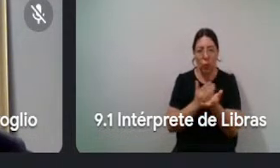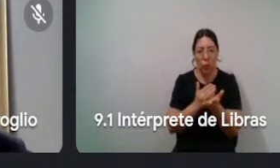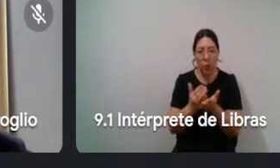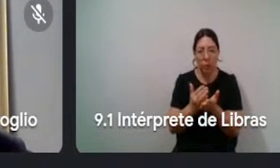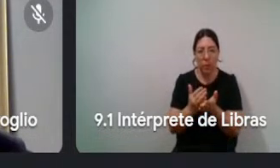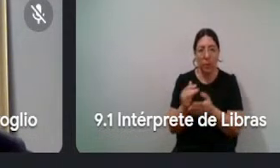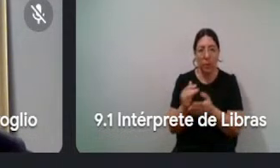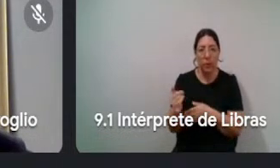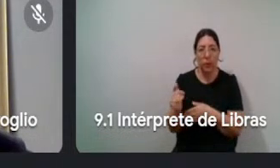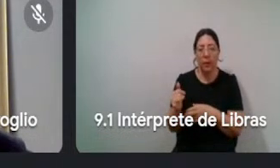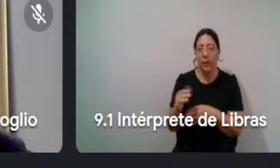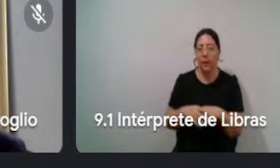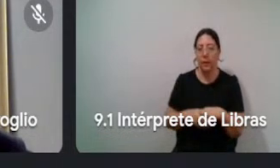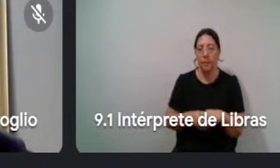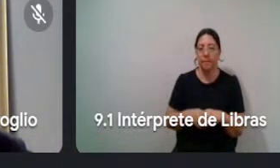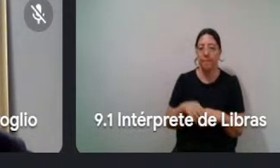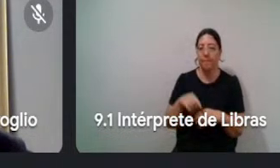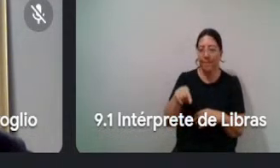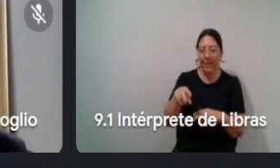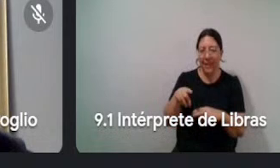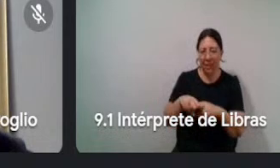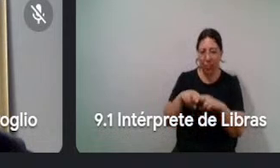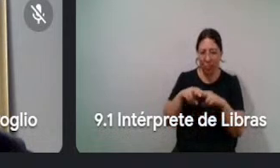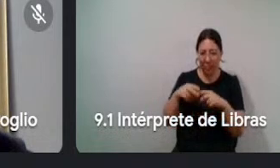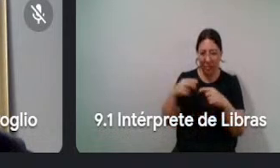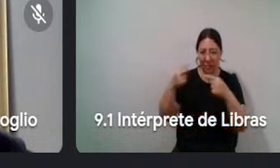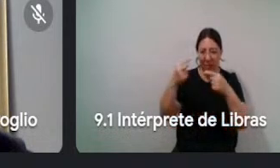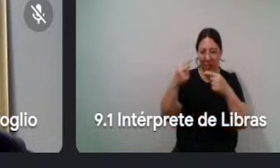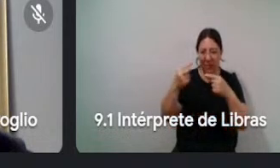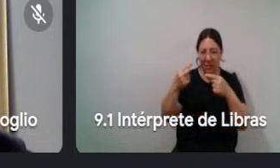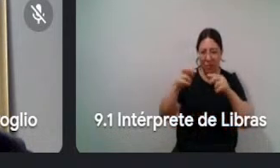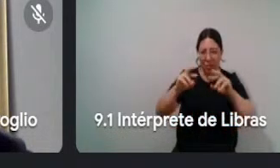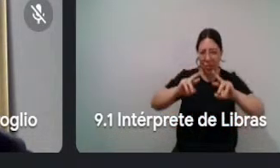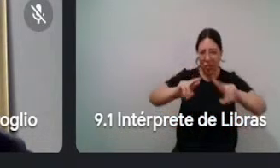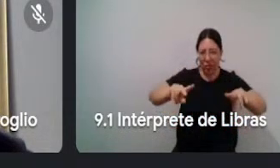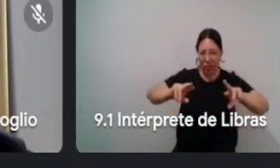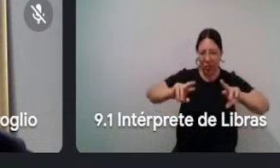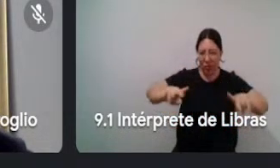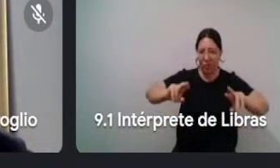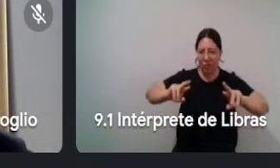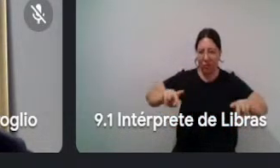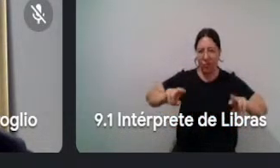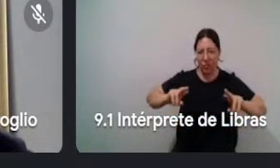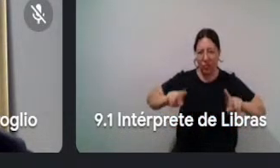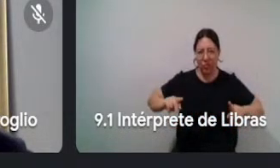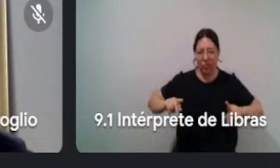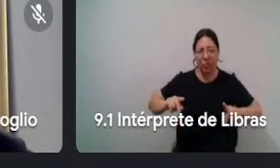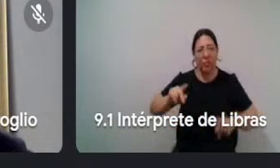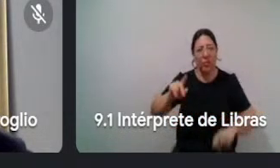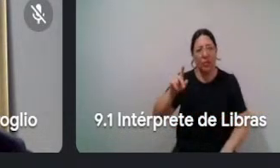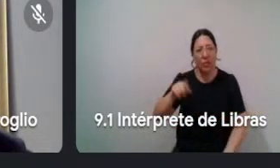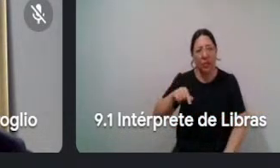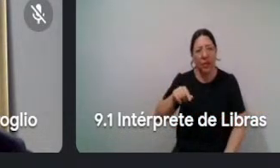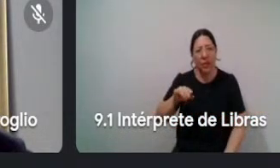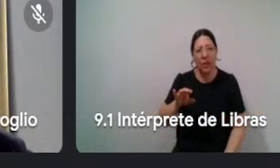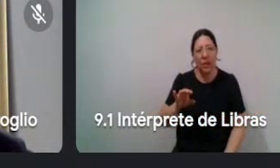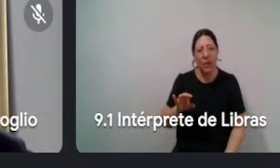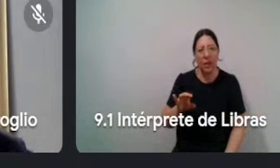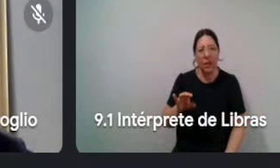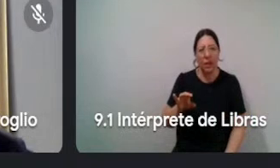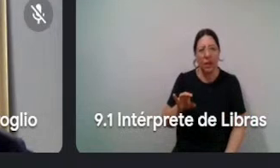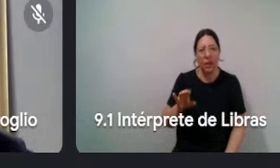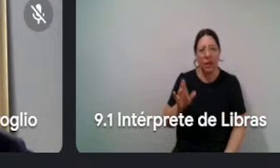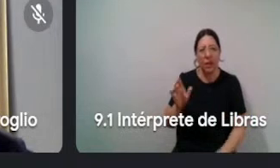Certo. É justamente por haver essa divergência, porque, por exemplo, lá em Rondônia, também atuei, era só próximo do meio do